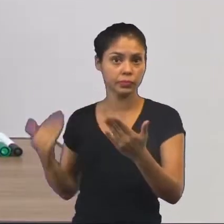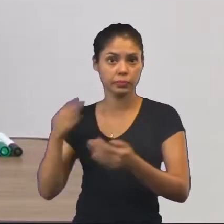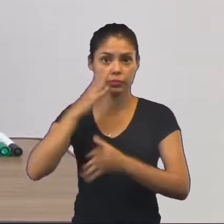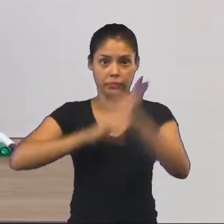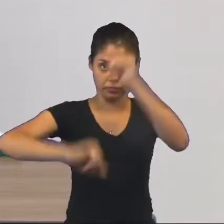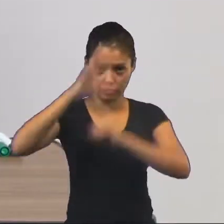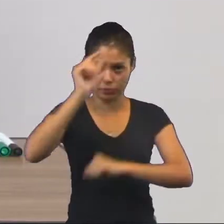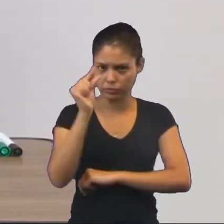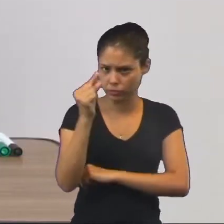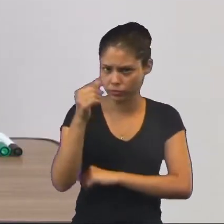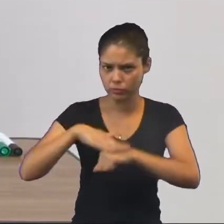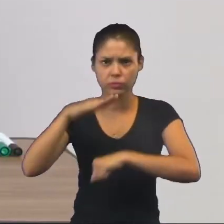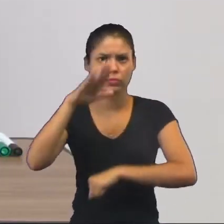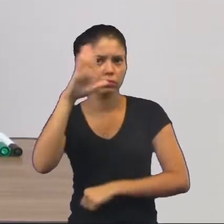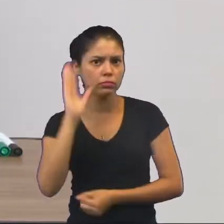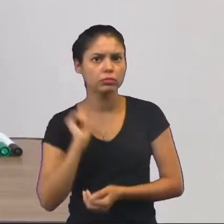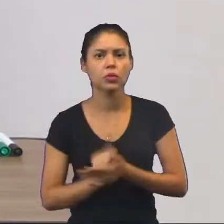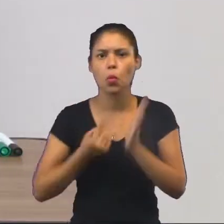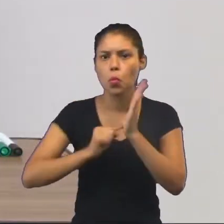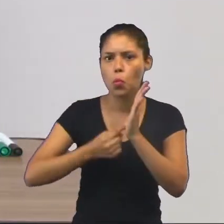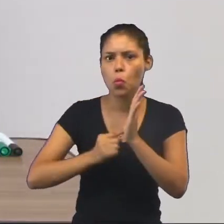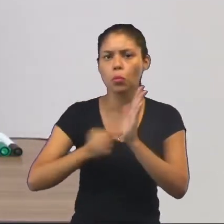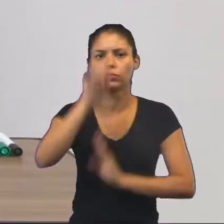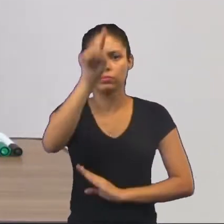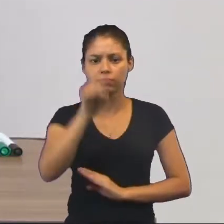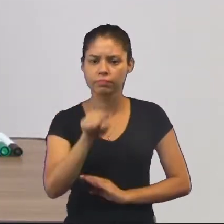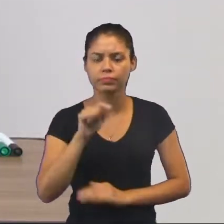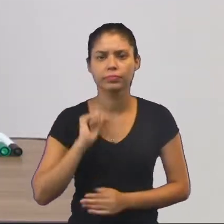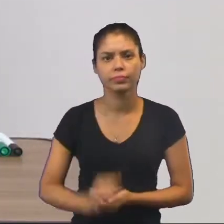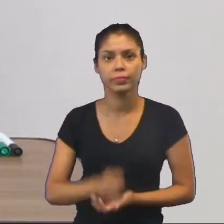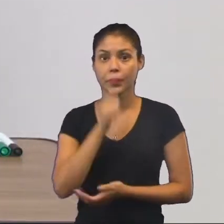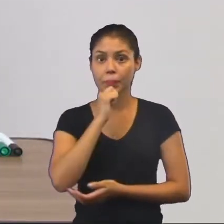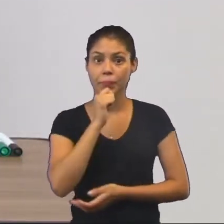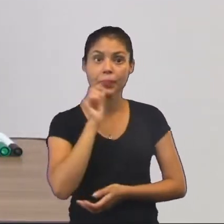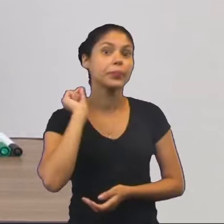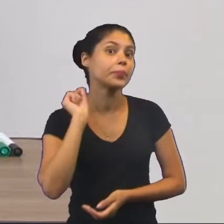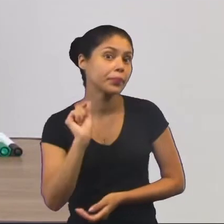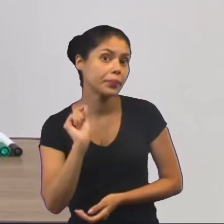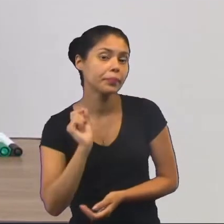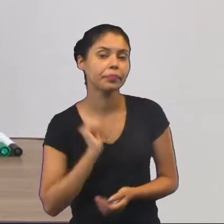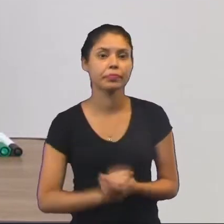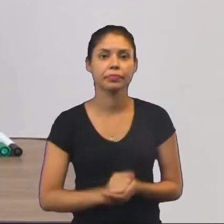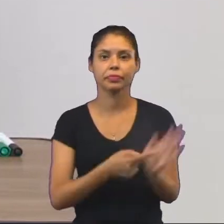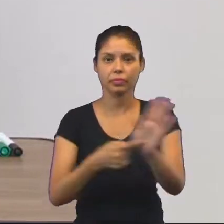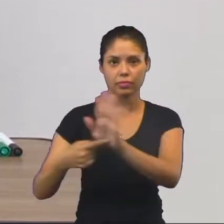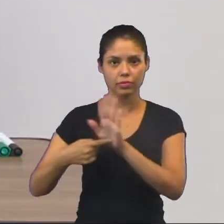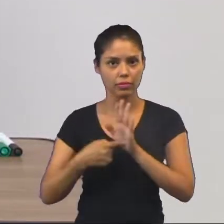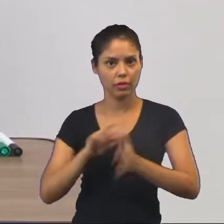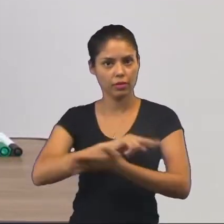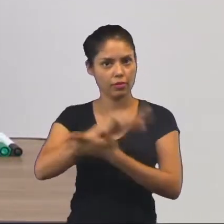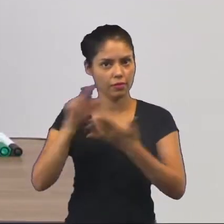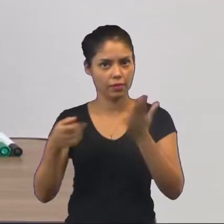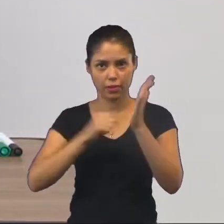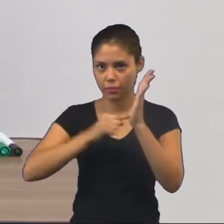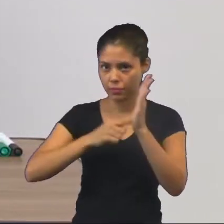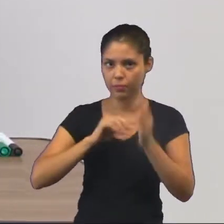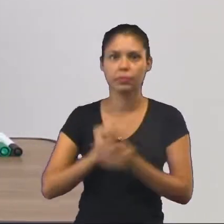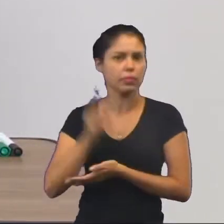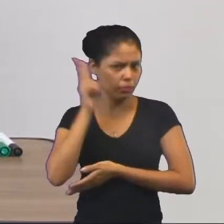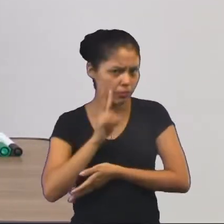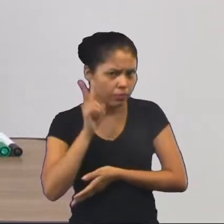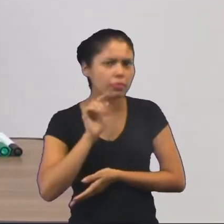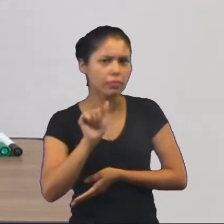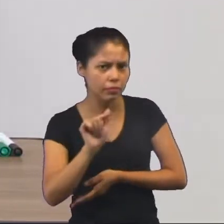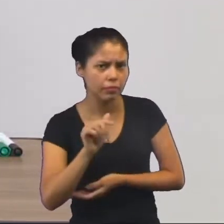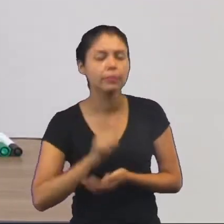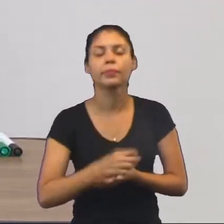nós aprendemos um pouquinho mais sobre o ponto de exclamação. Além do que, também mostrei aqui para vocês várias pontuações. Lembram